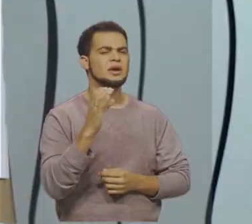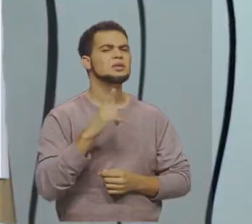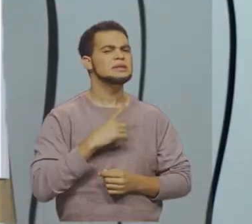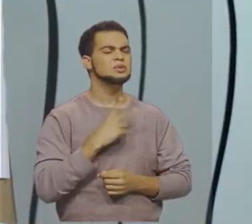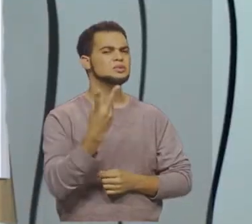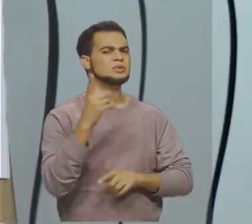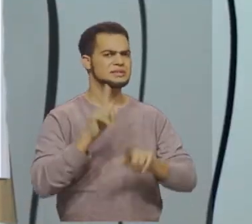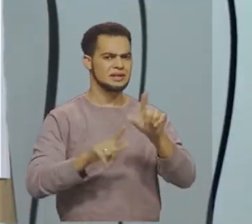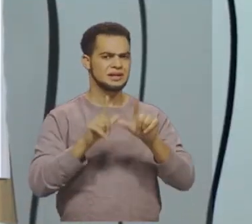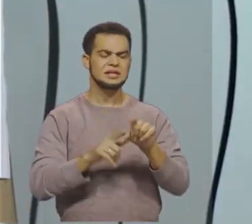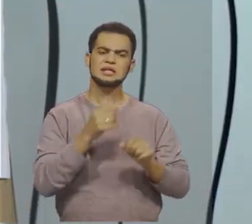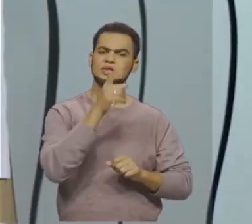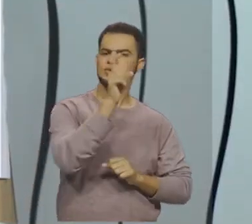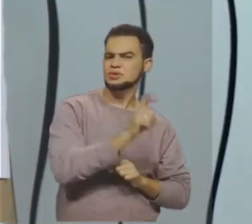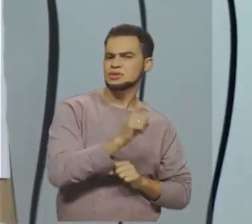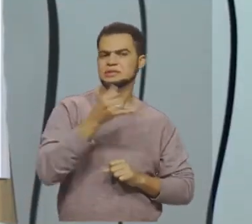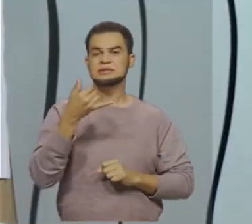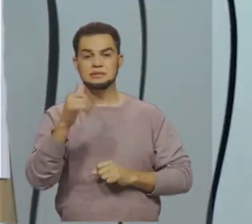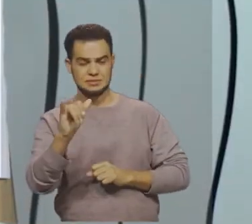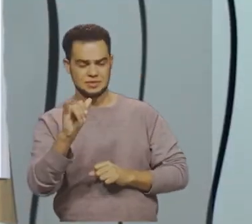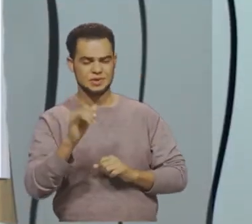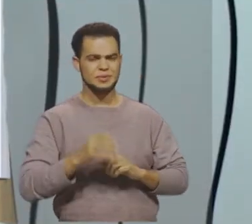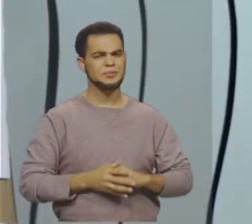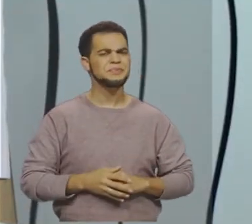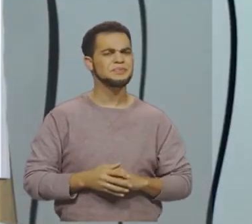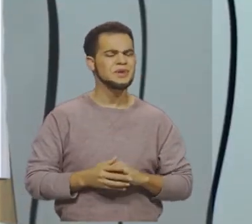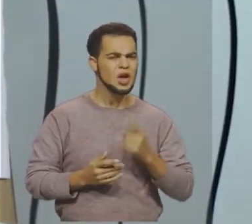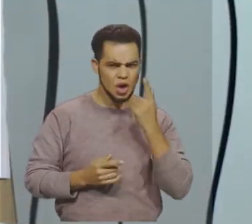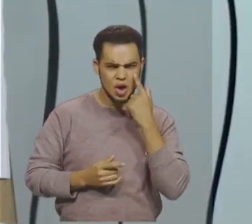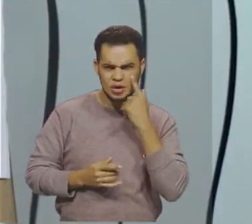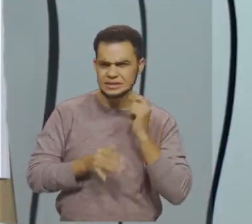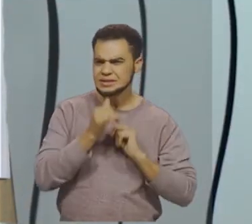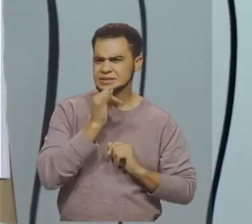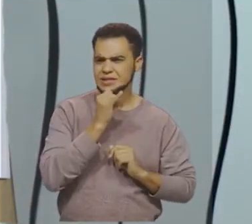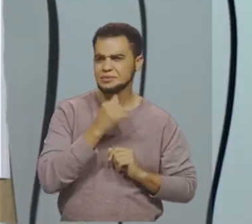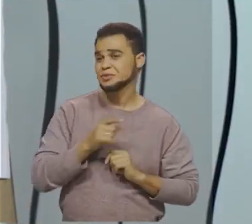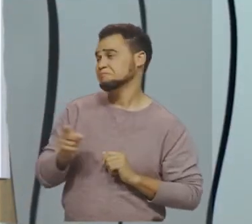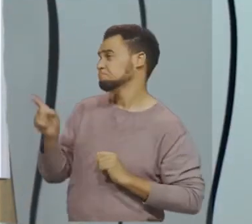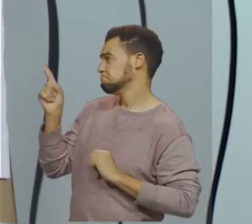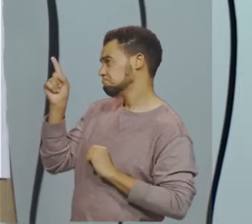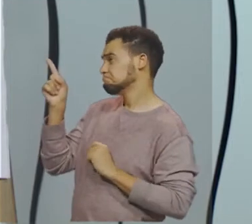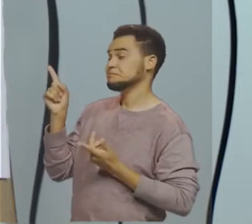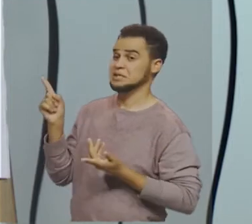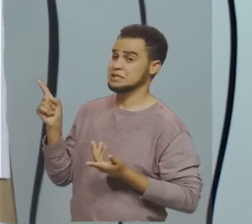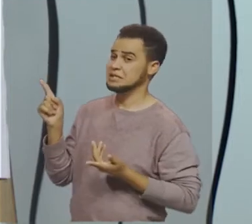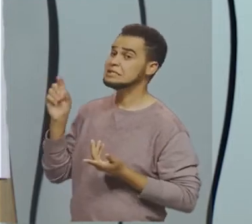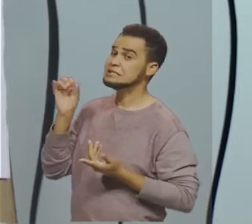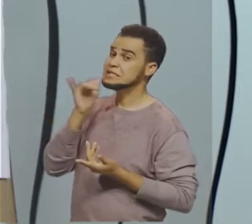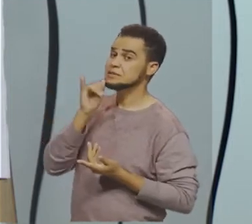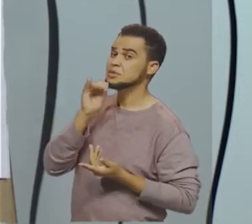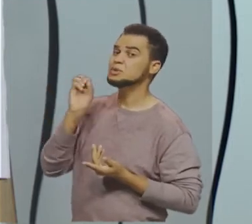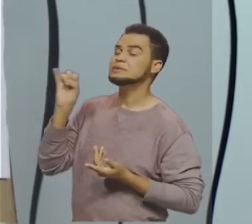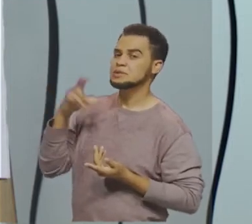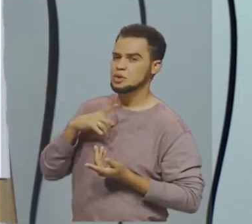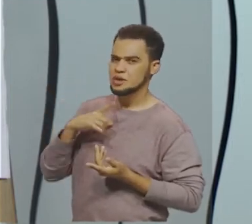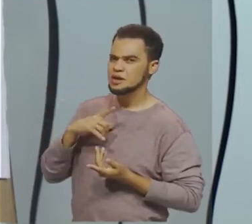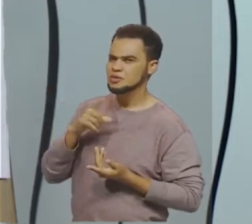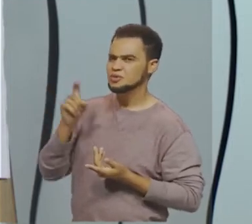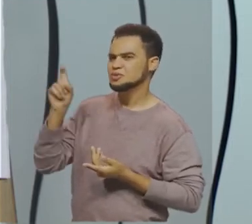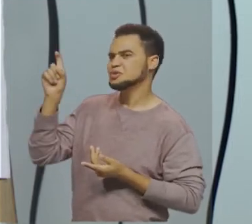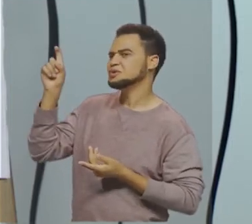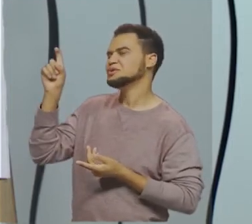x e y. Por exemplo, se eu tenho o y igual a